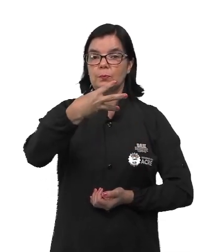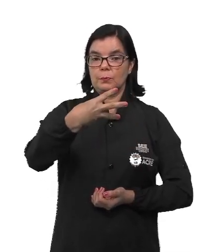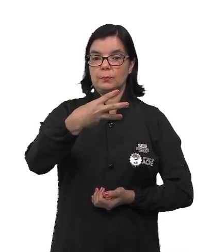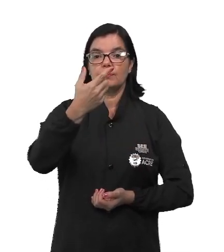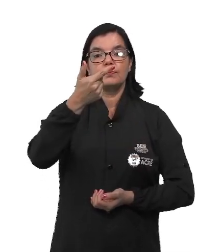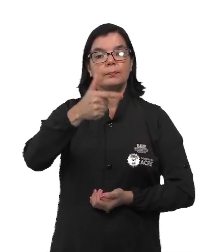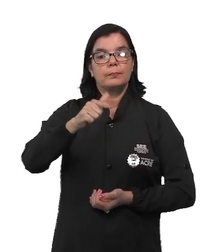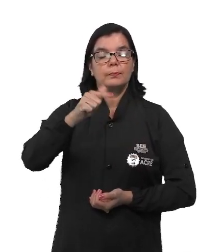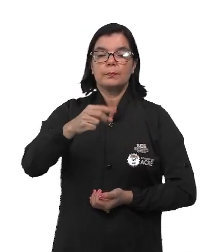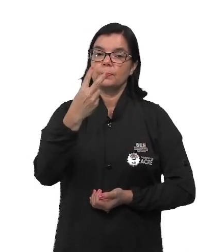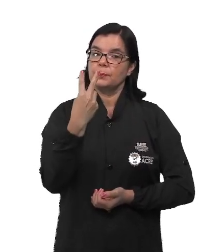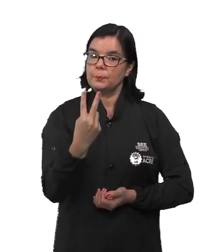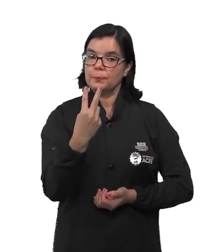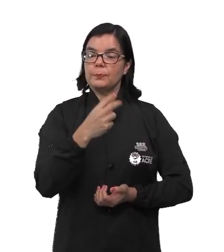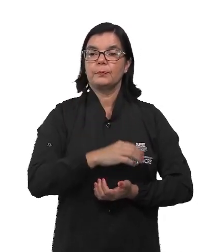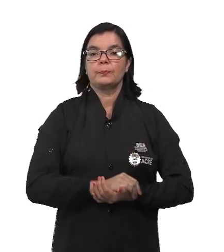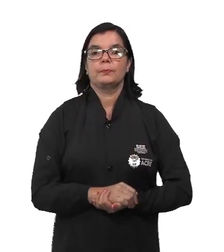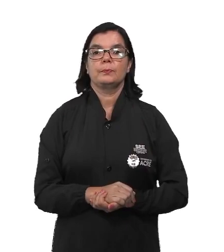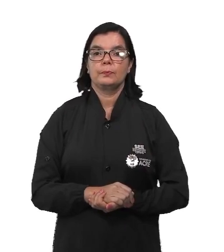vezes.